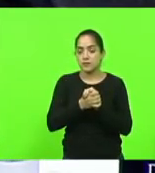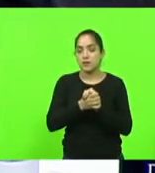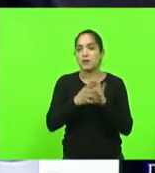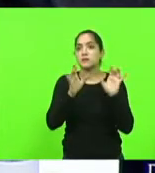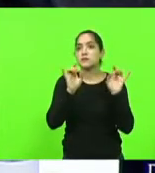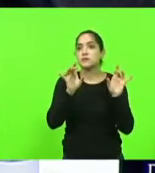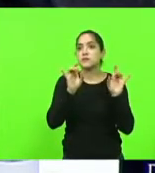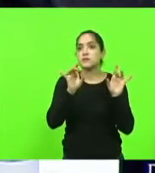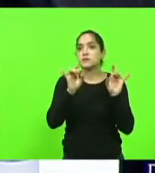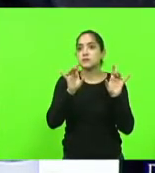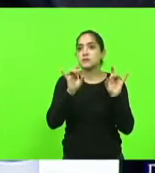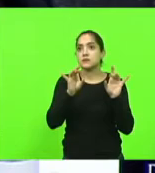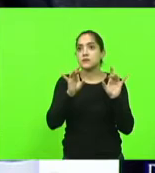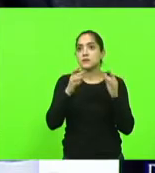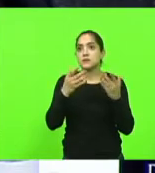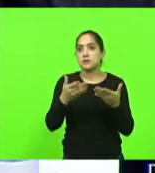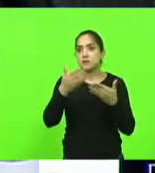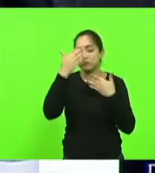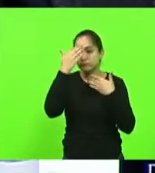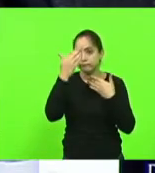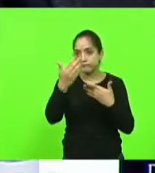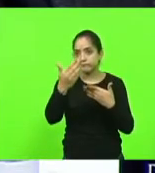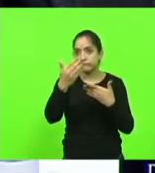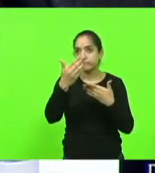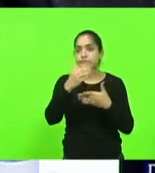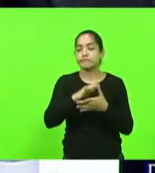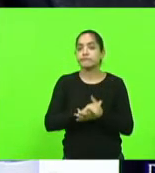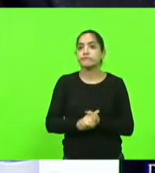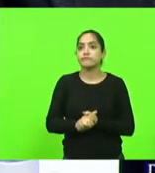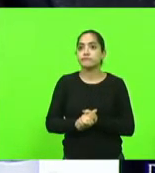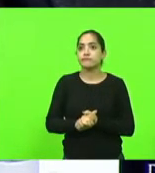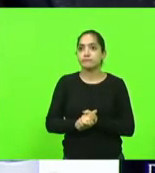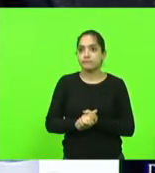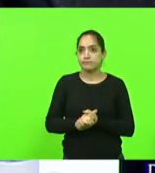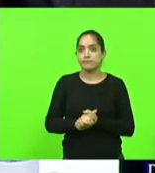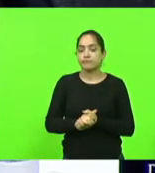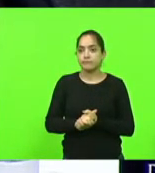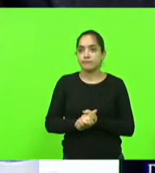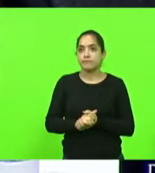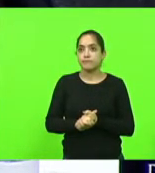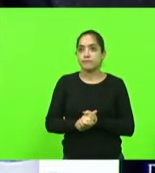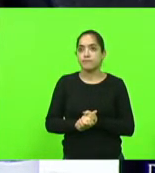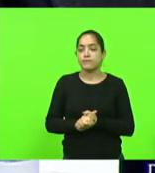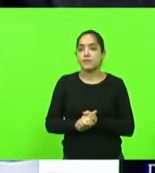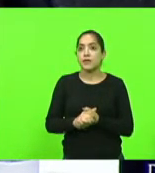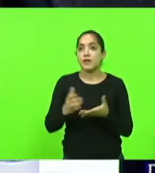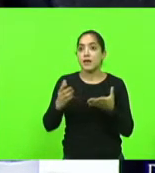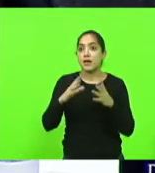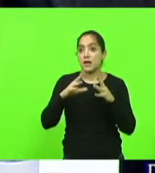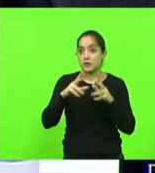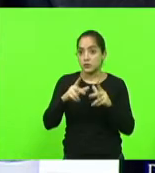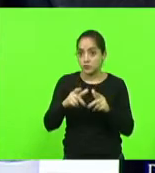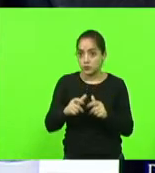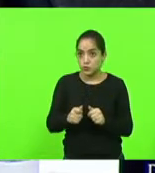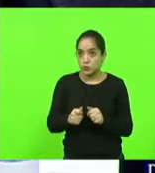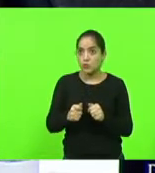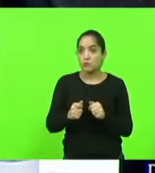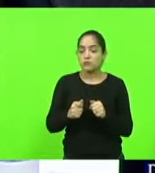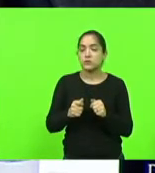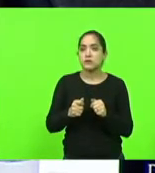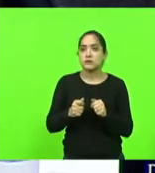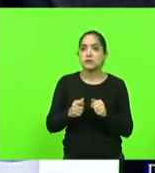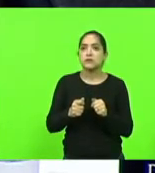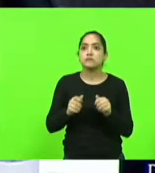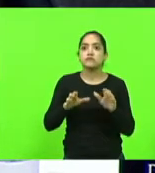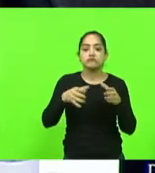especial e com uma gratidão que transborda dentro do meu coração a toda a equipe de comunicação da